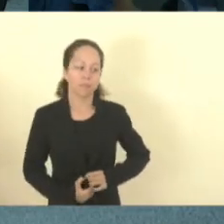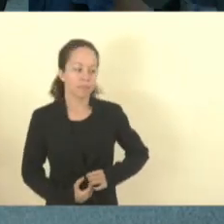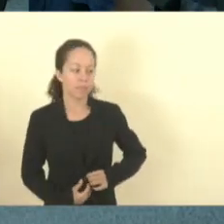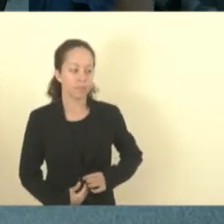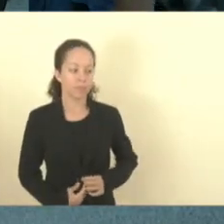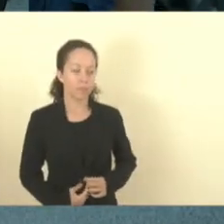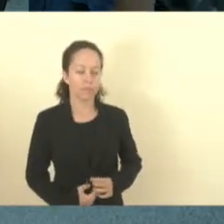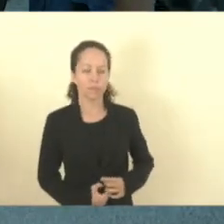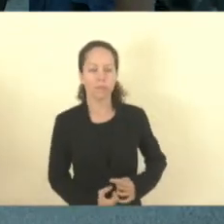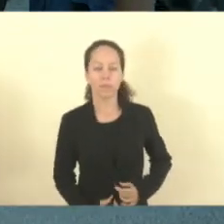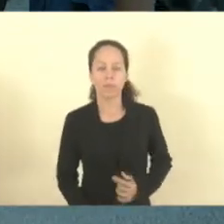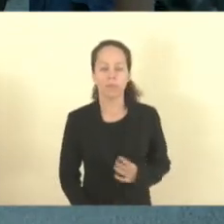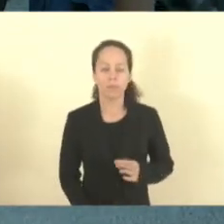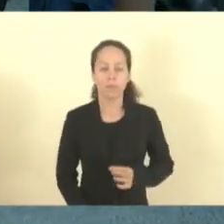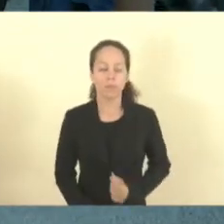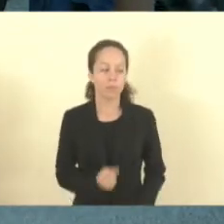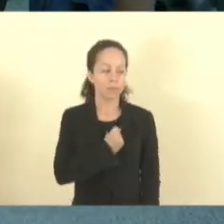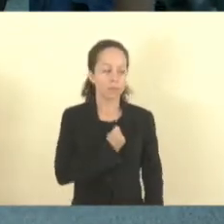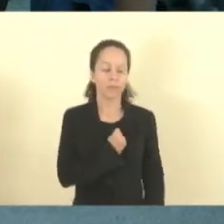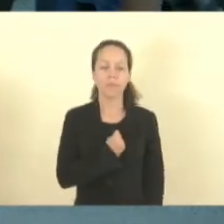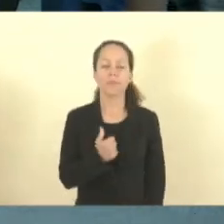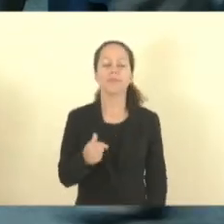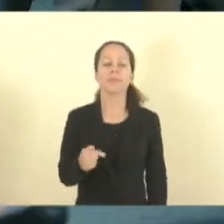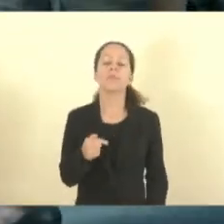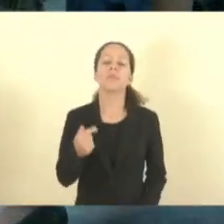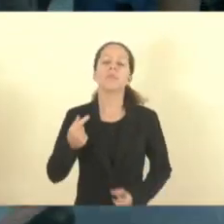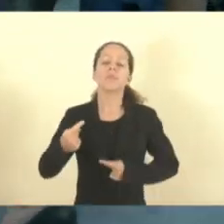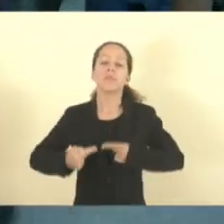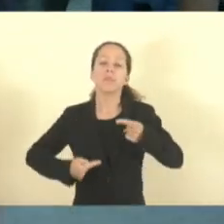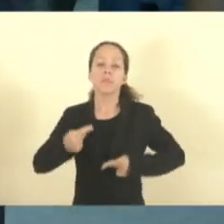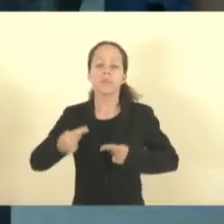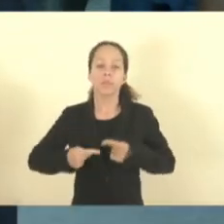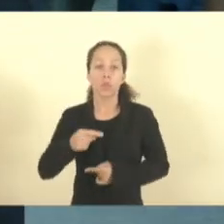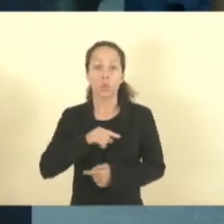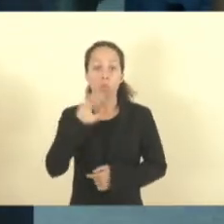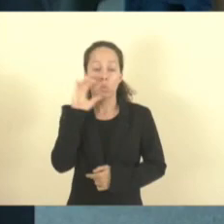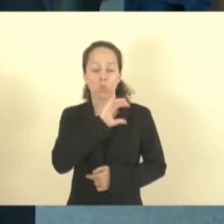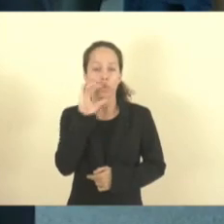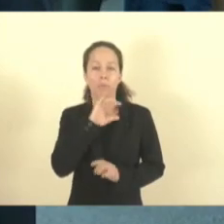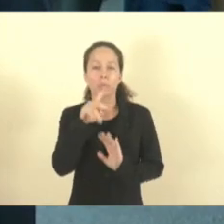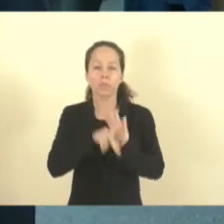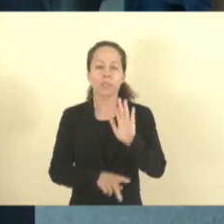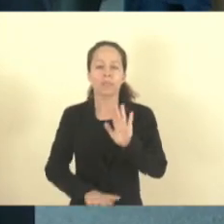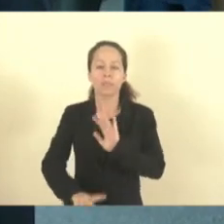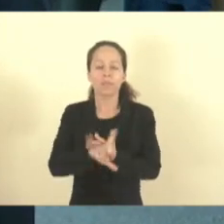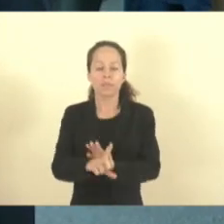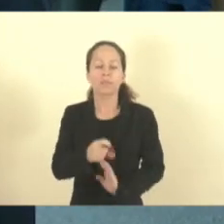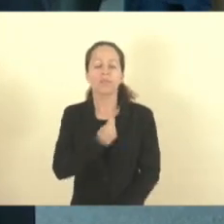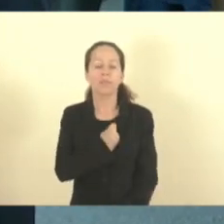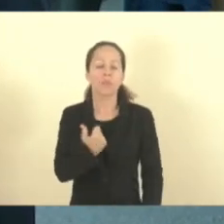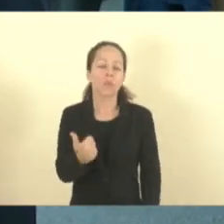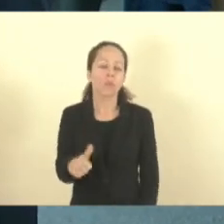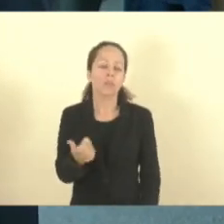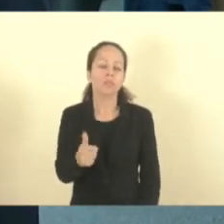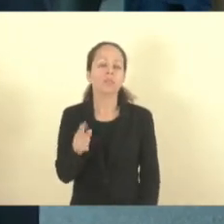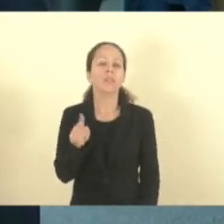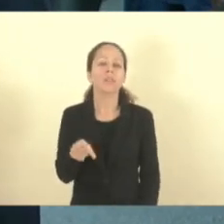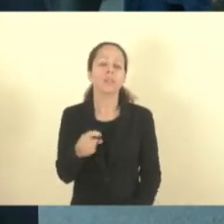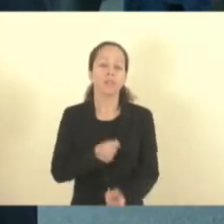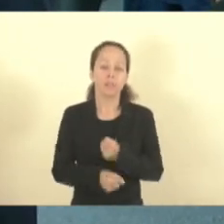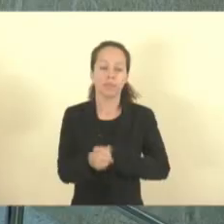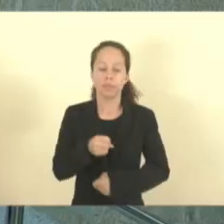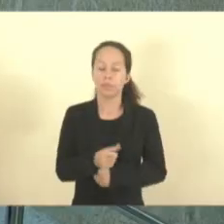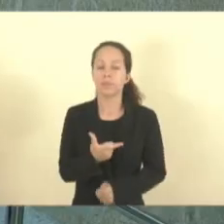Presidente, item 7 da pauta, discussão única em regime de urgência do projeto de lei 11/23, deputado Chambinho,